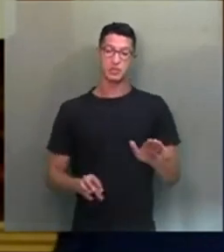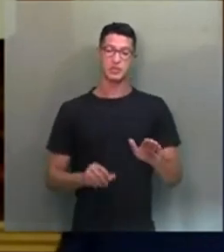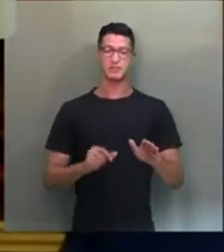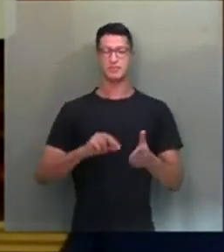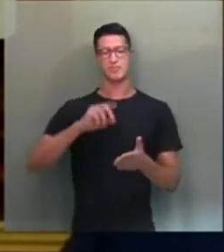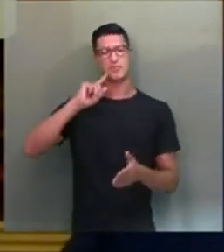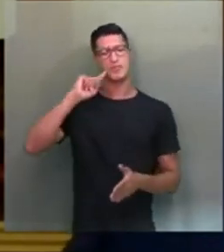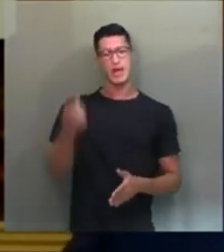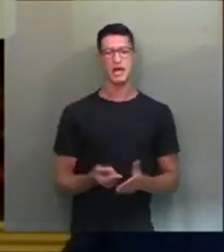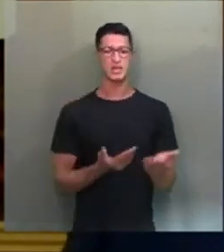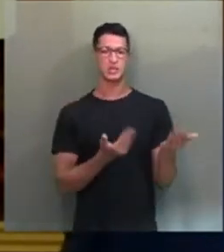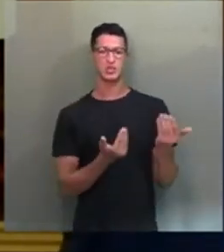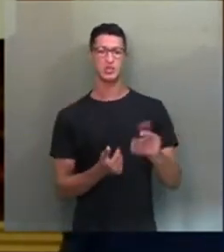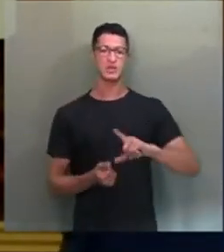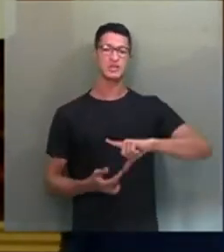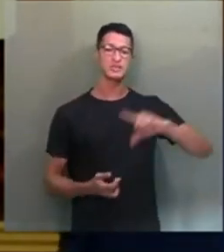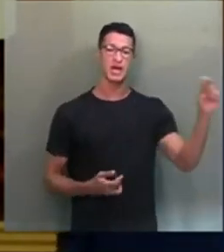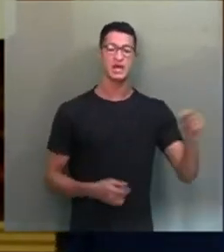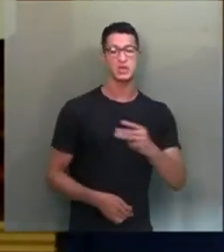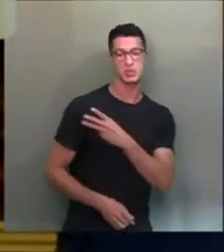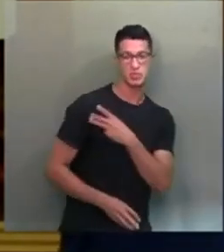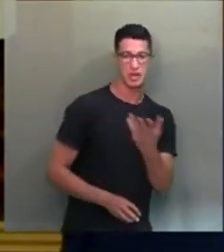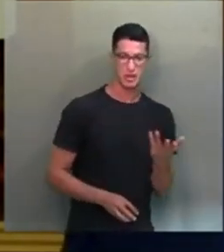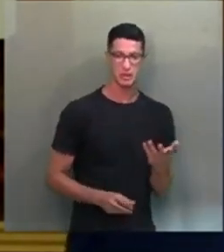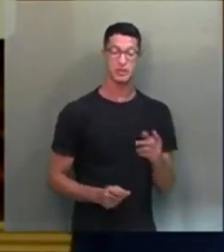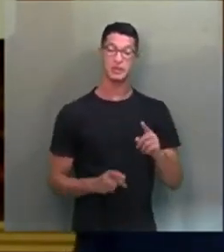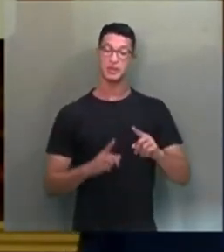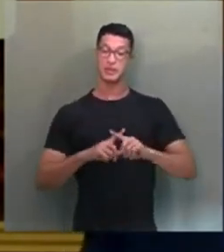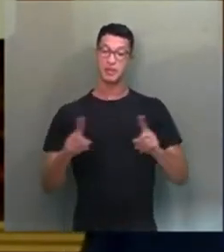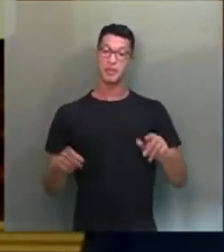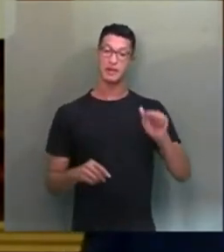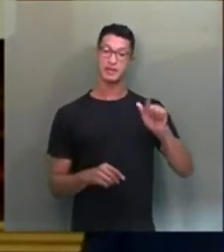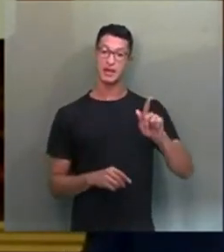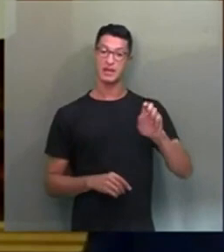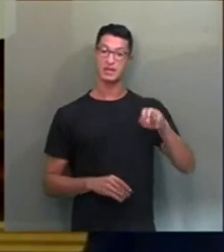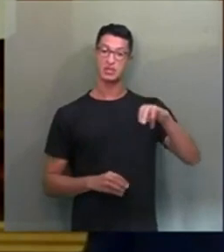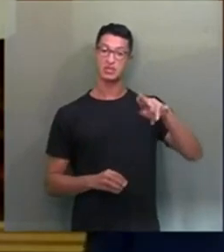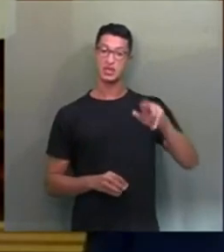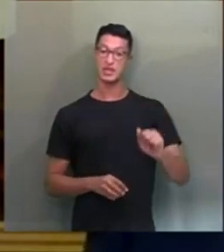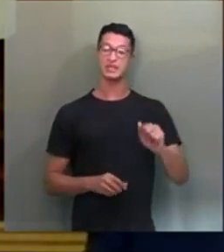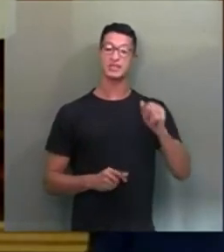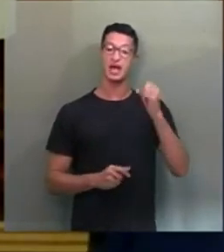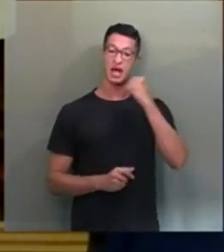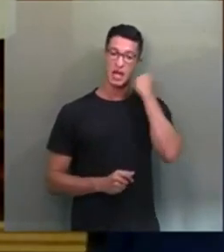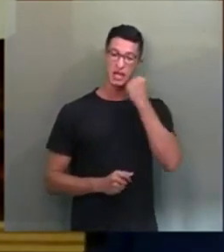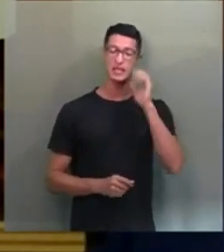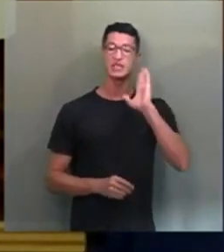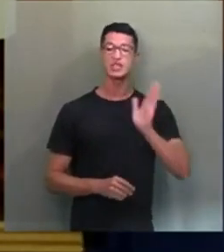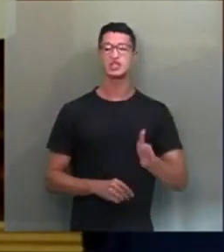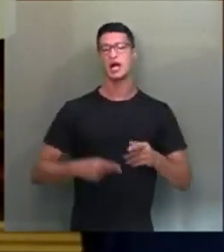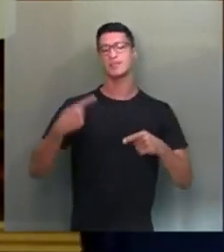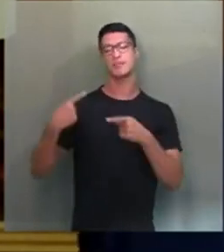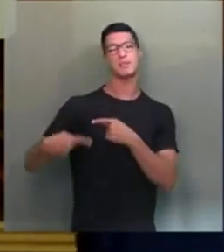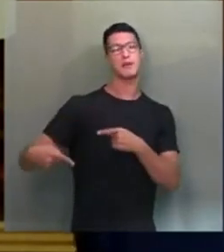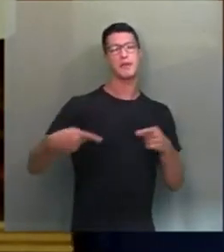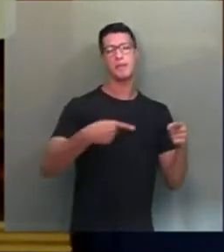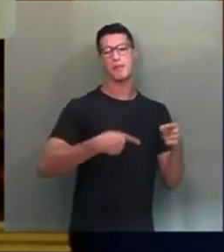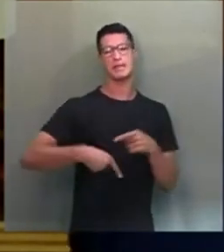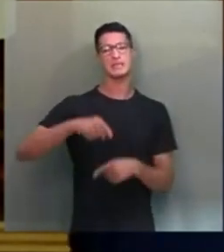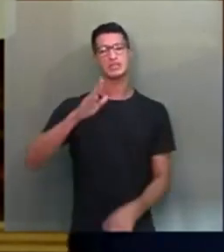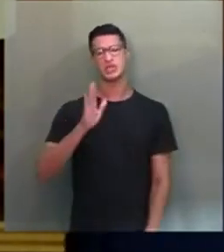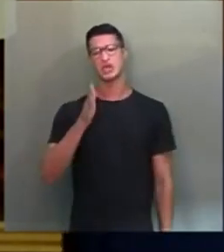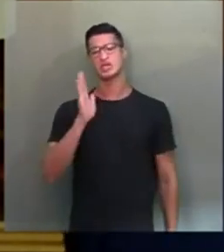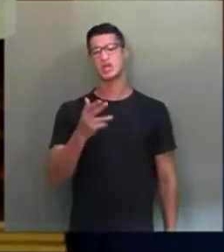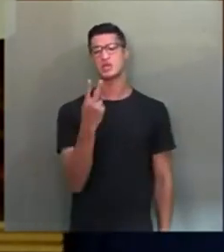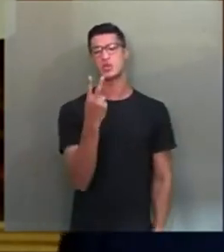milhares de jovens saíram do ensino médio, mas a agência e a rádio, o Senado, já vinham debatendo isso